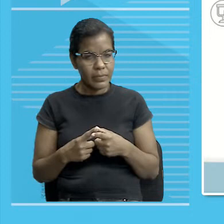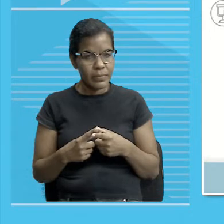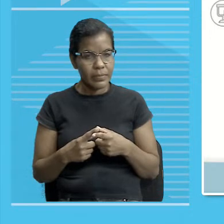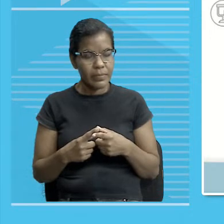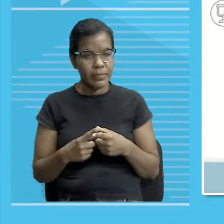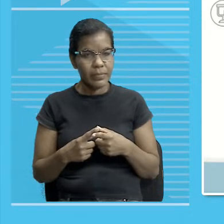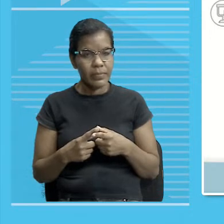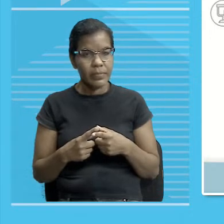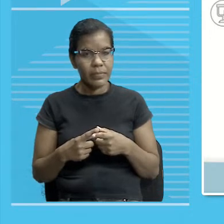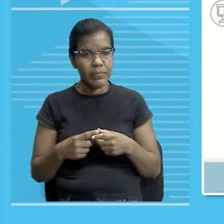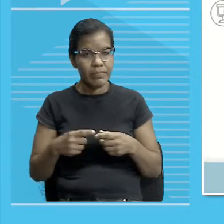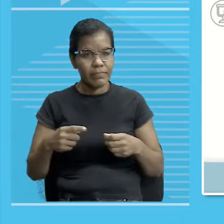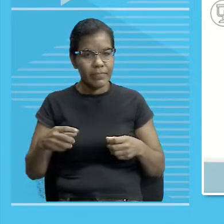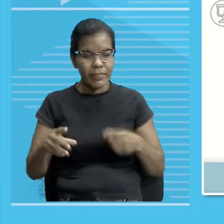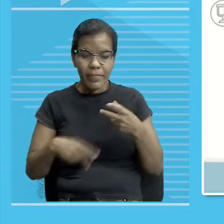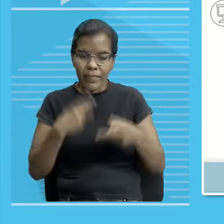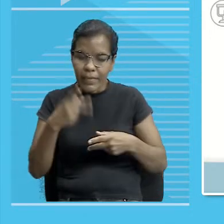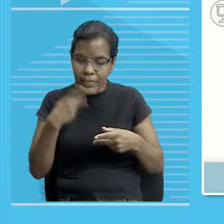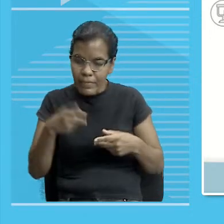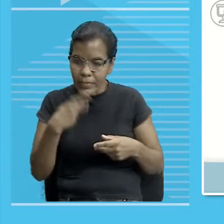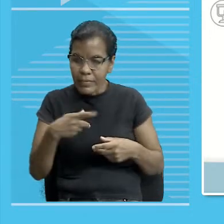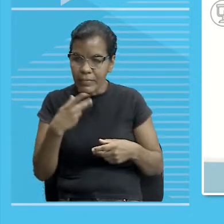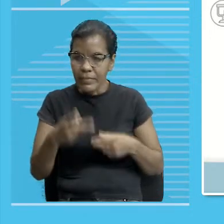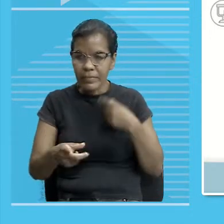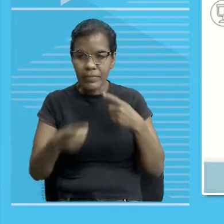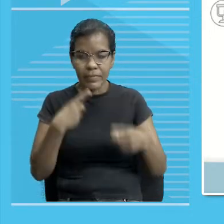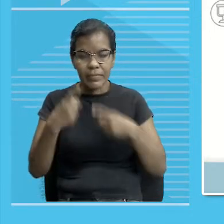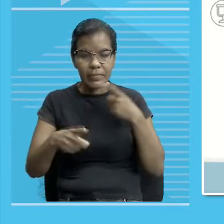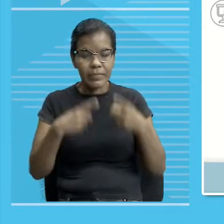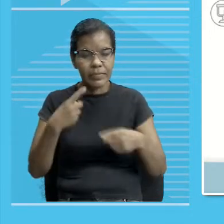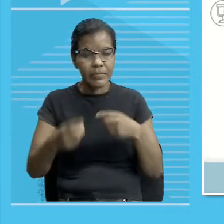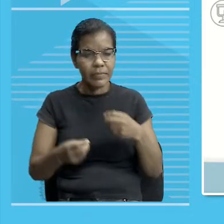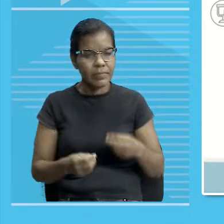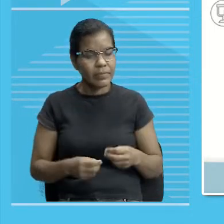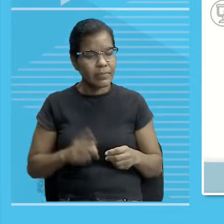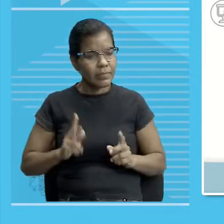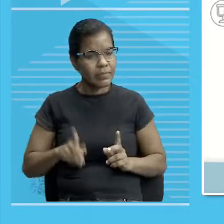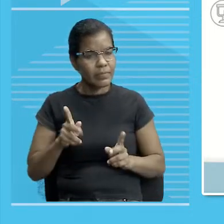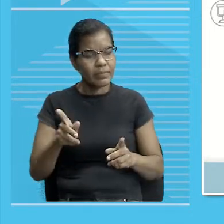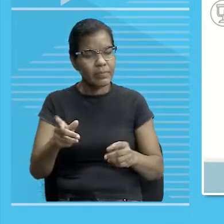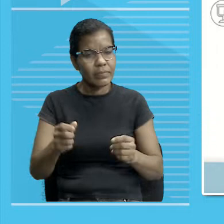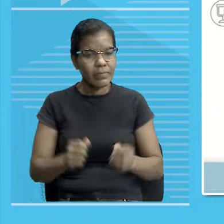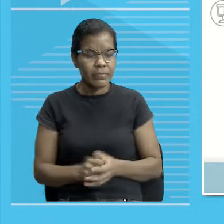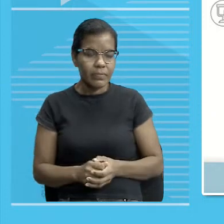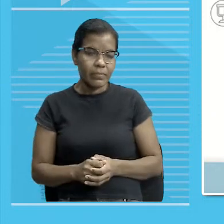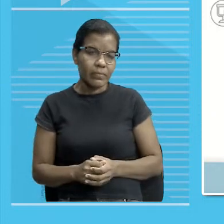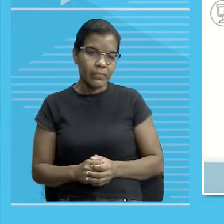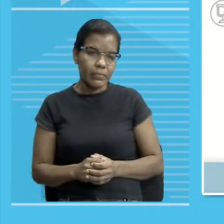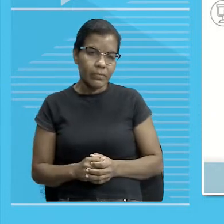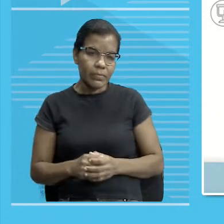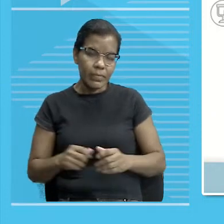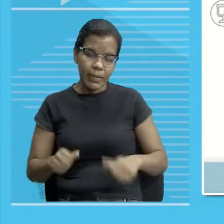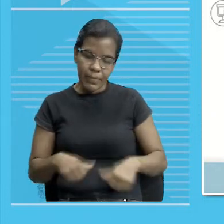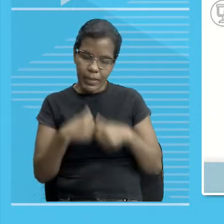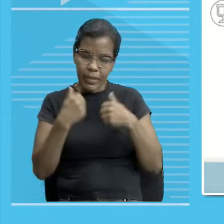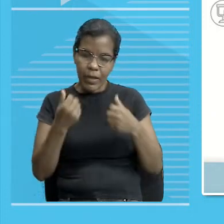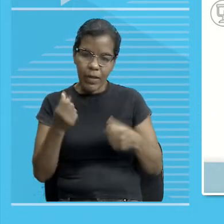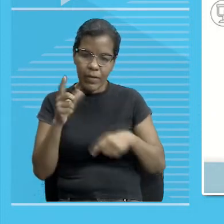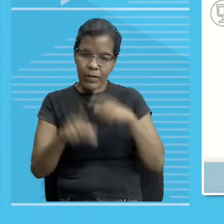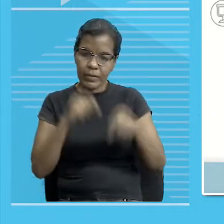Por isso, dialogar sempre foi, é e sempre será a melhor